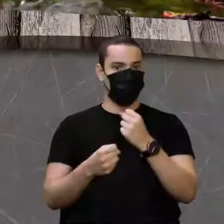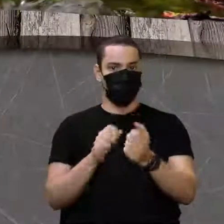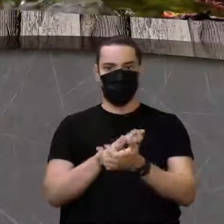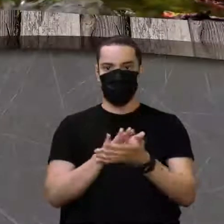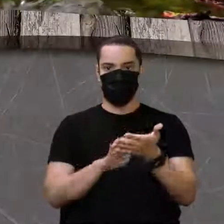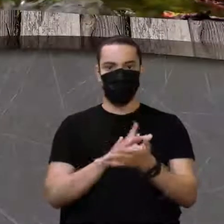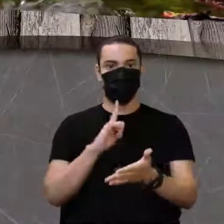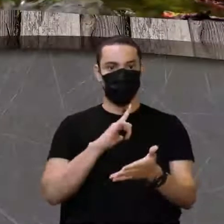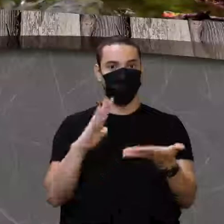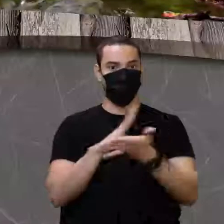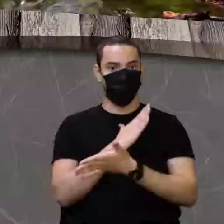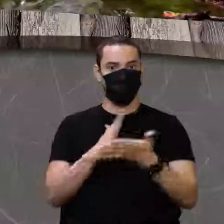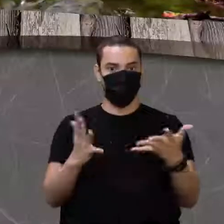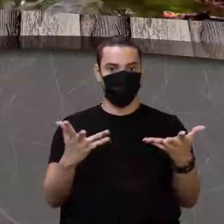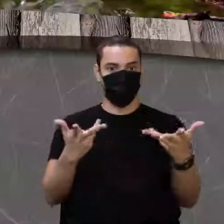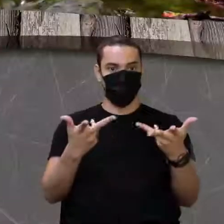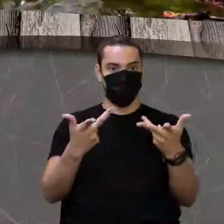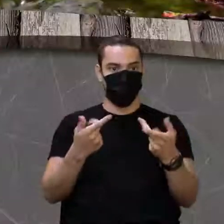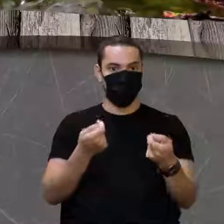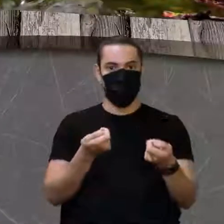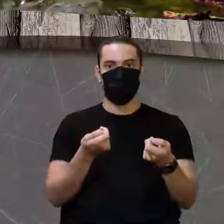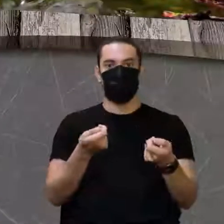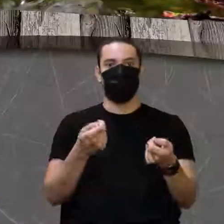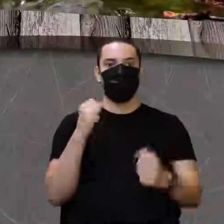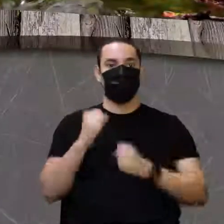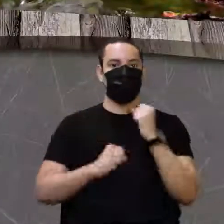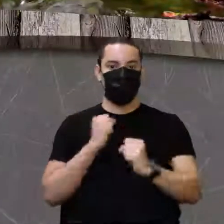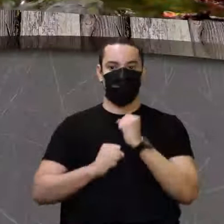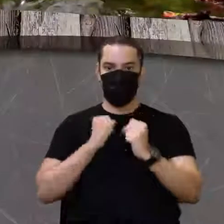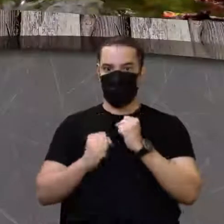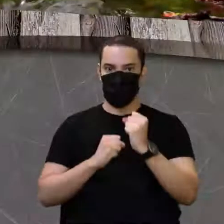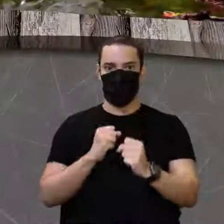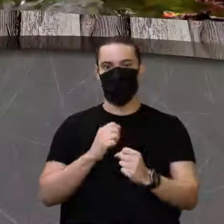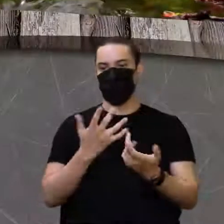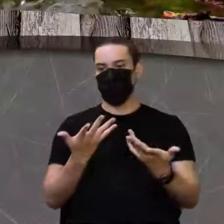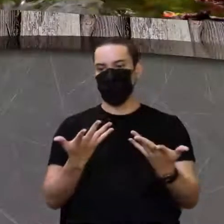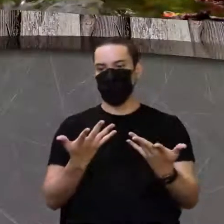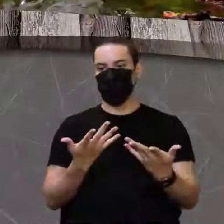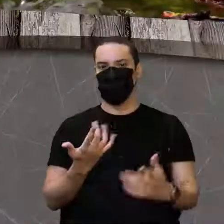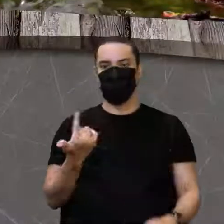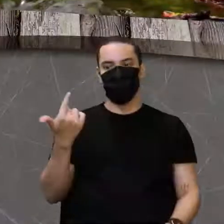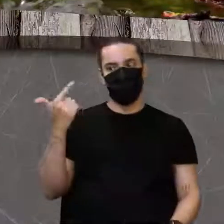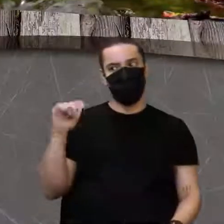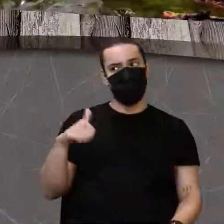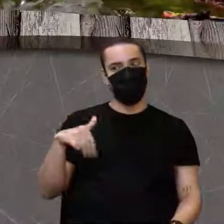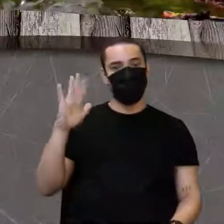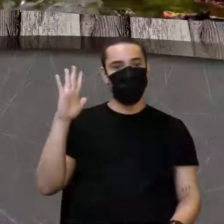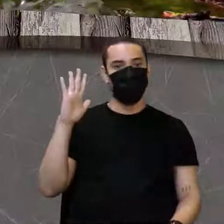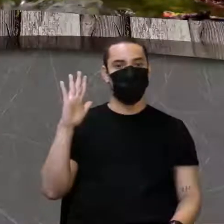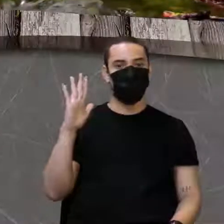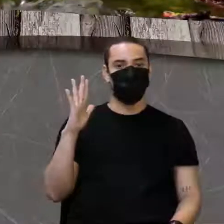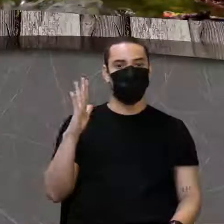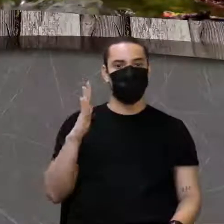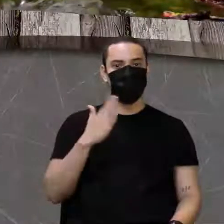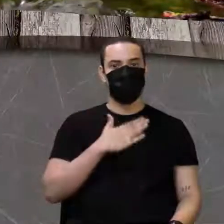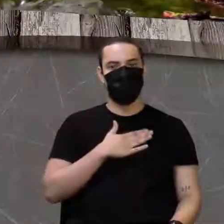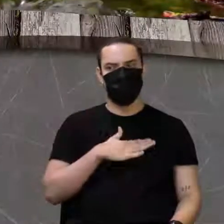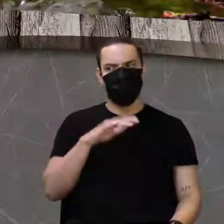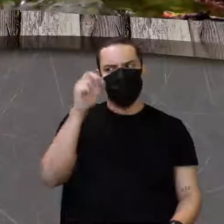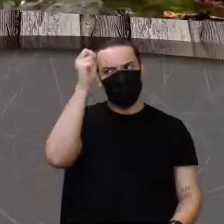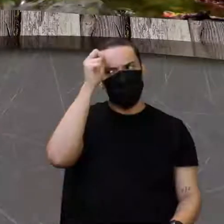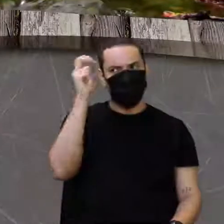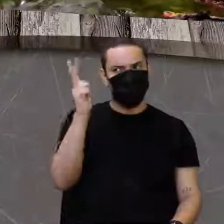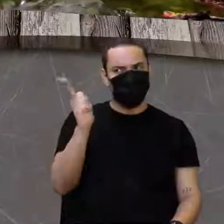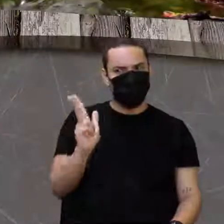animais mais habilidosos correm. Aí aqueles que são mais espertos,